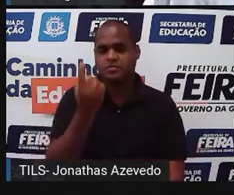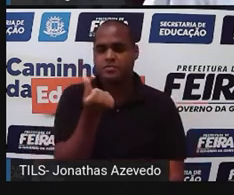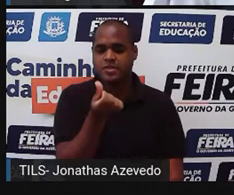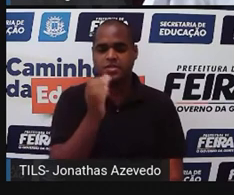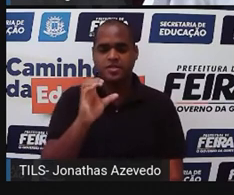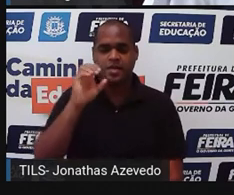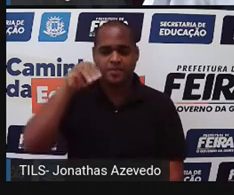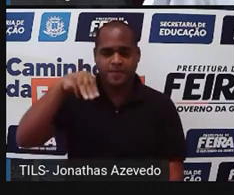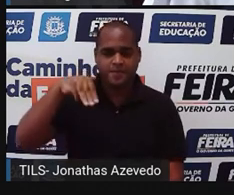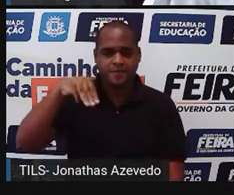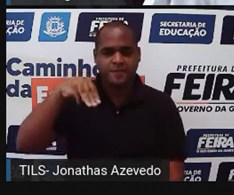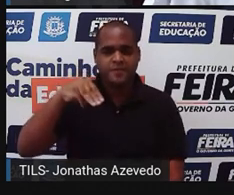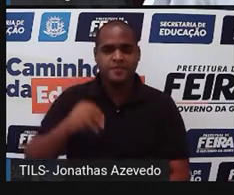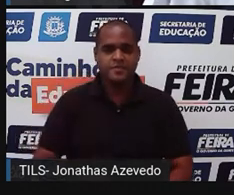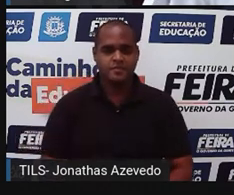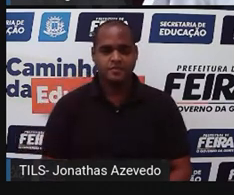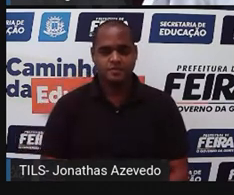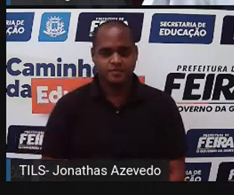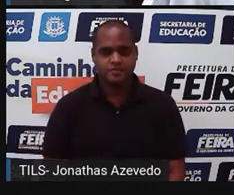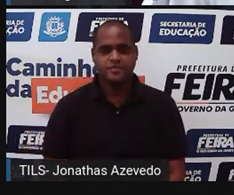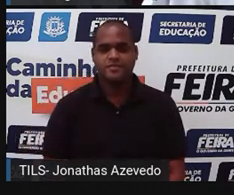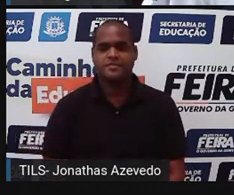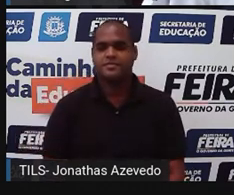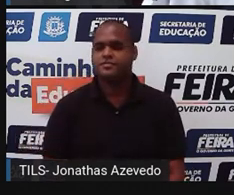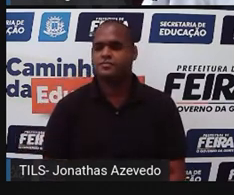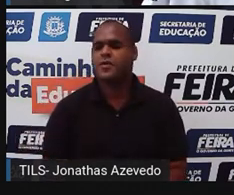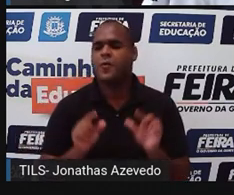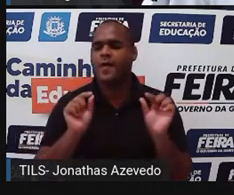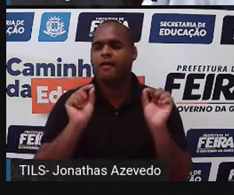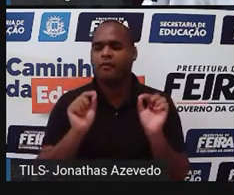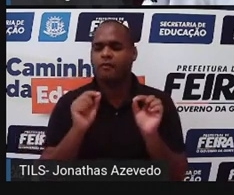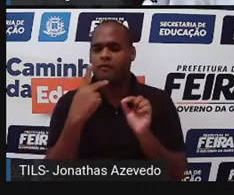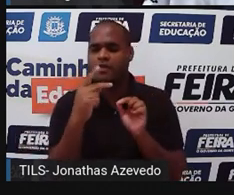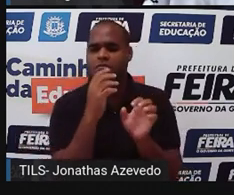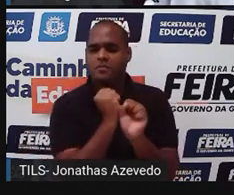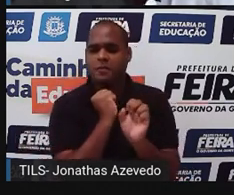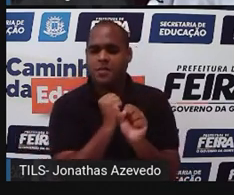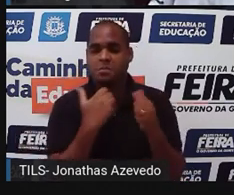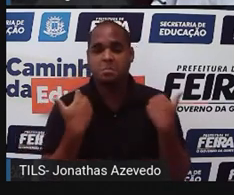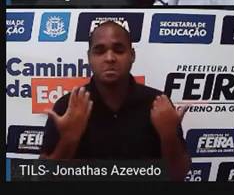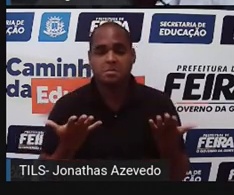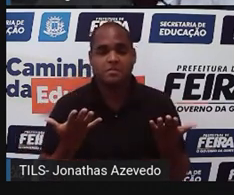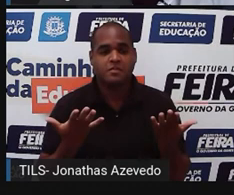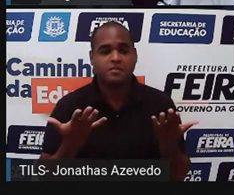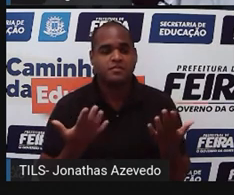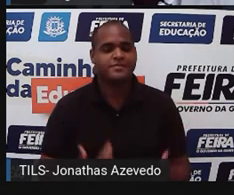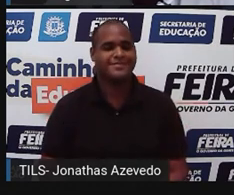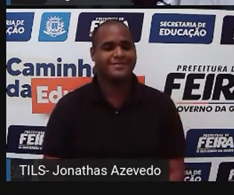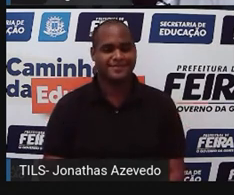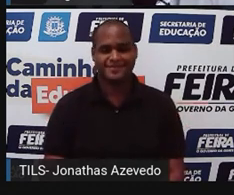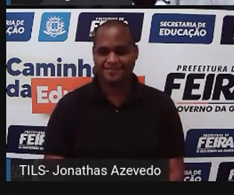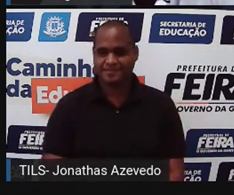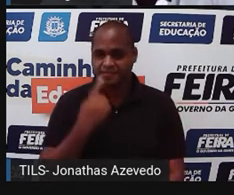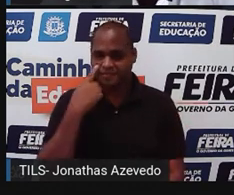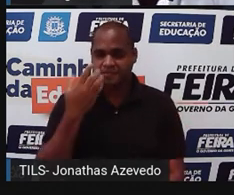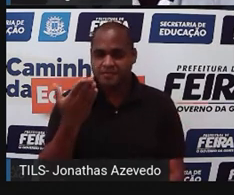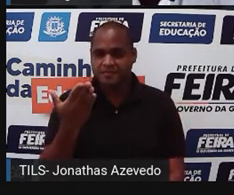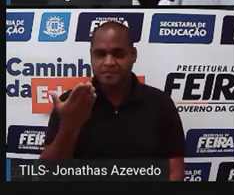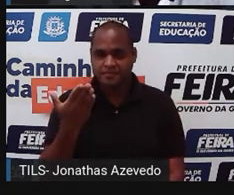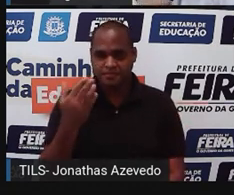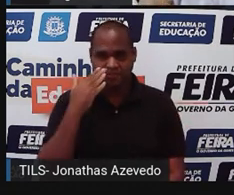e altura de 6 cm quanto é que deu aí vamos fazer o seguinte